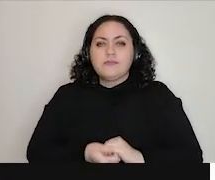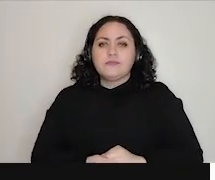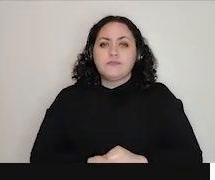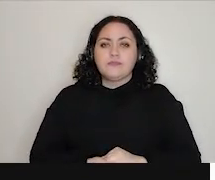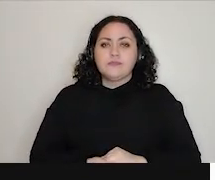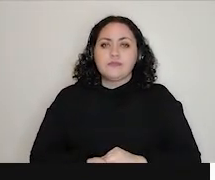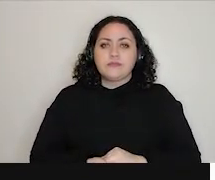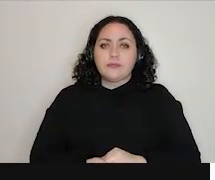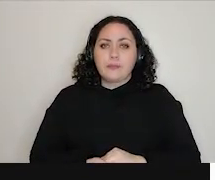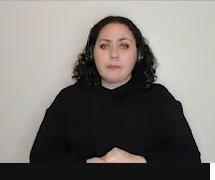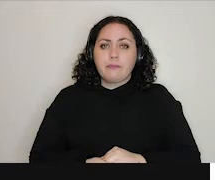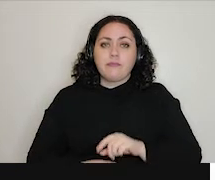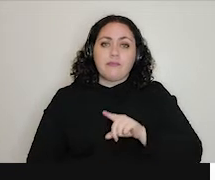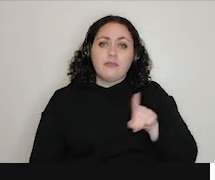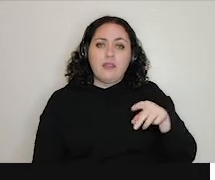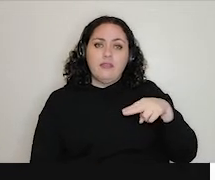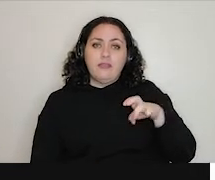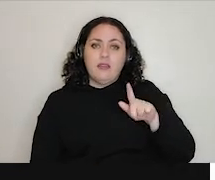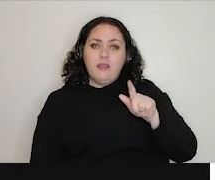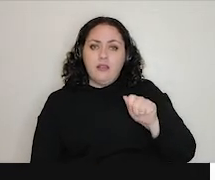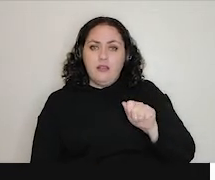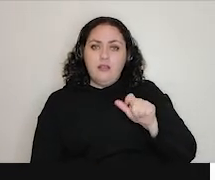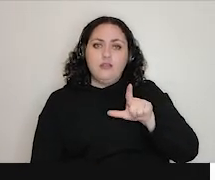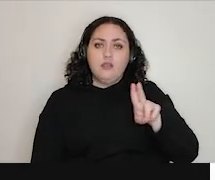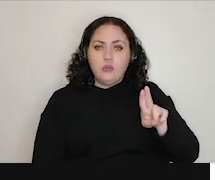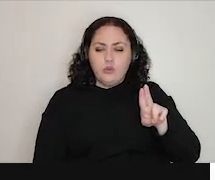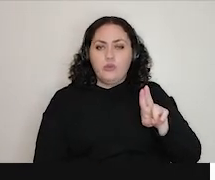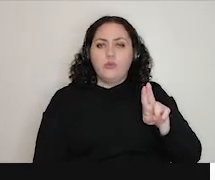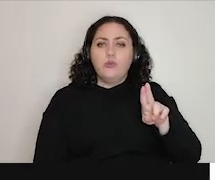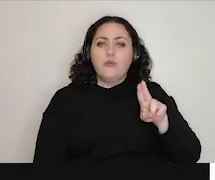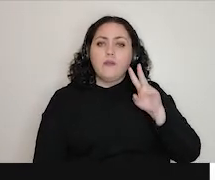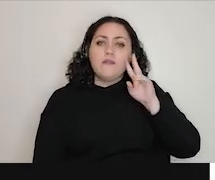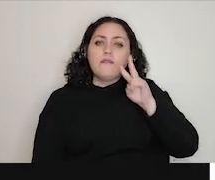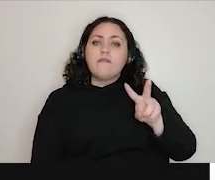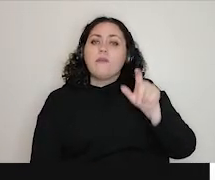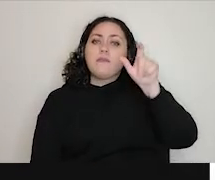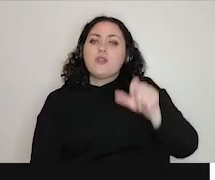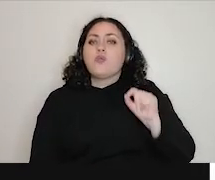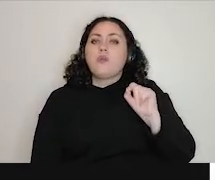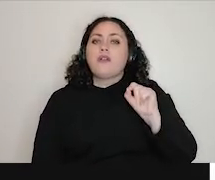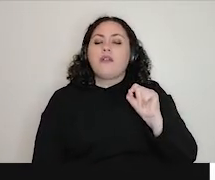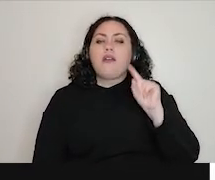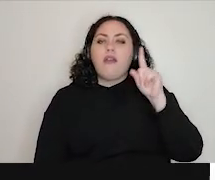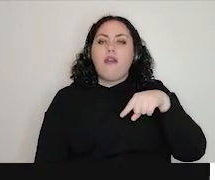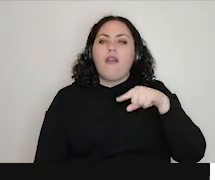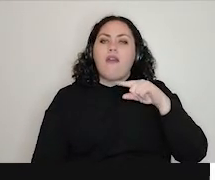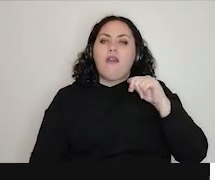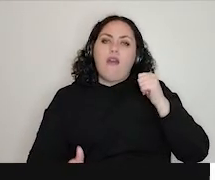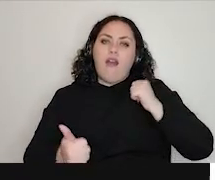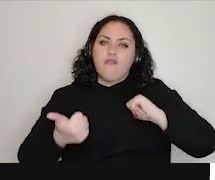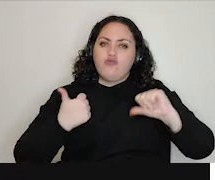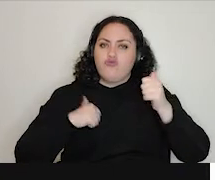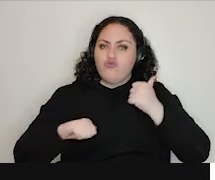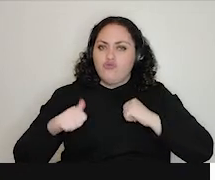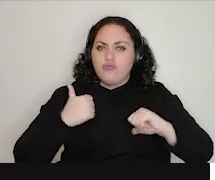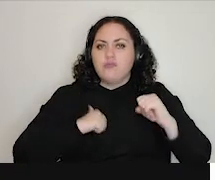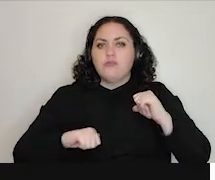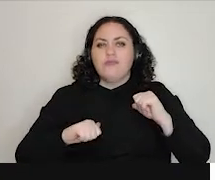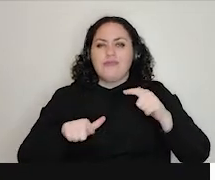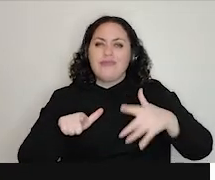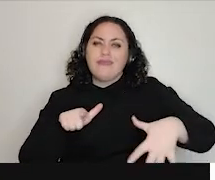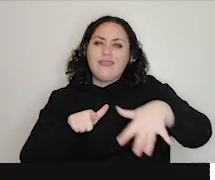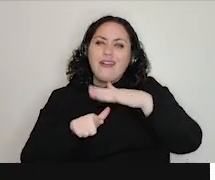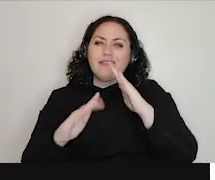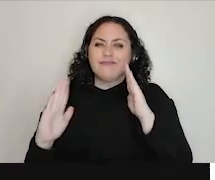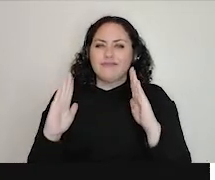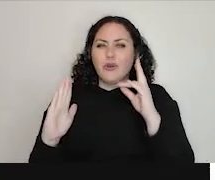dela. Tá? A Negalu, ela era vista, né, como uma artista multifacetada, né,